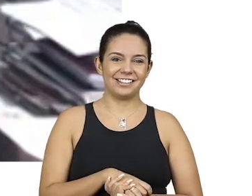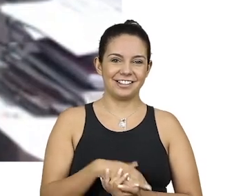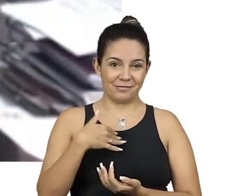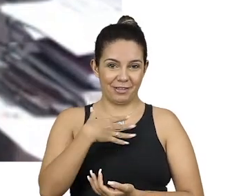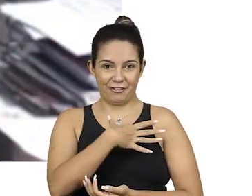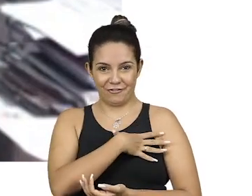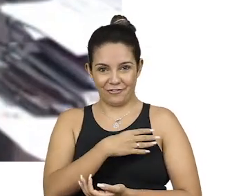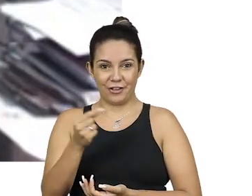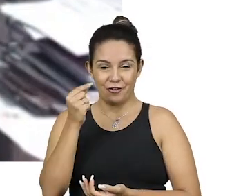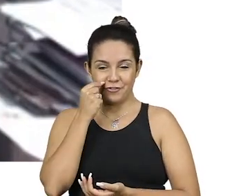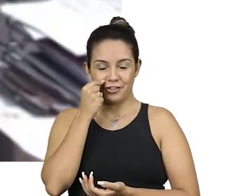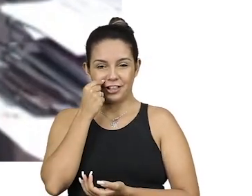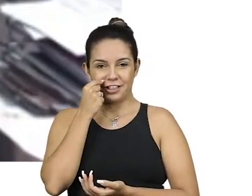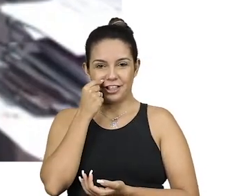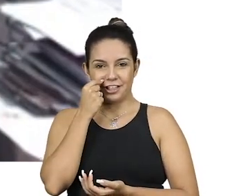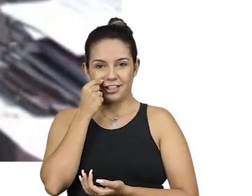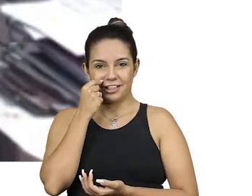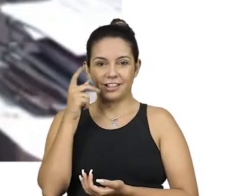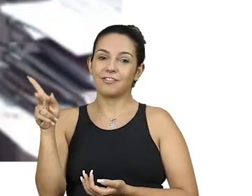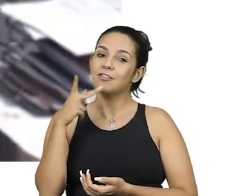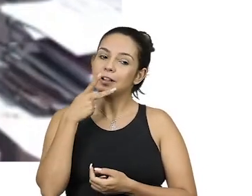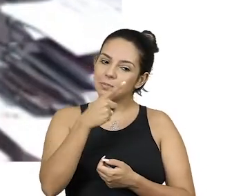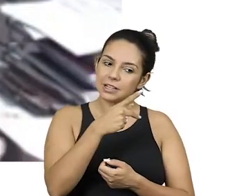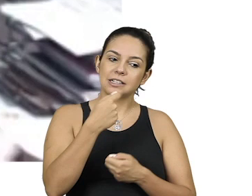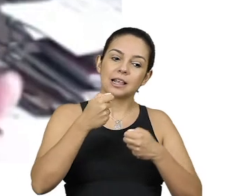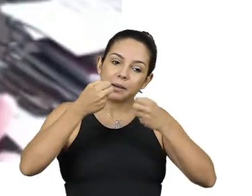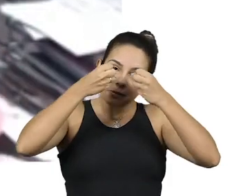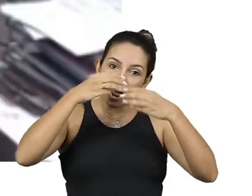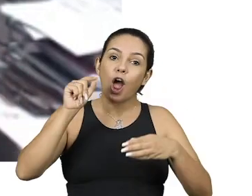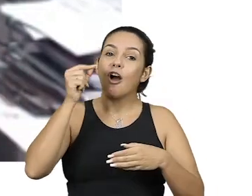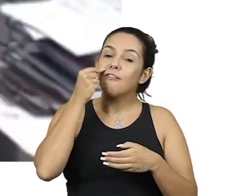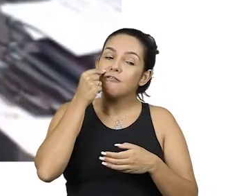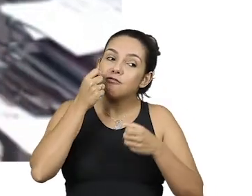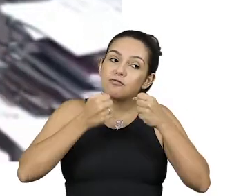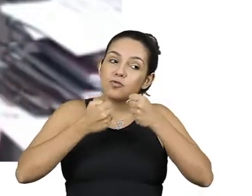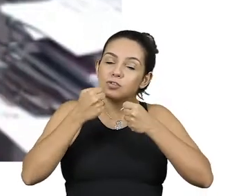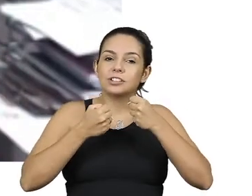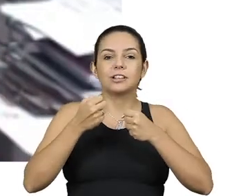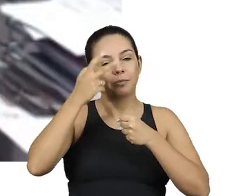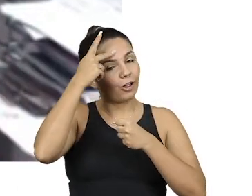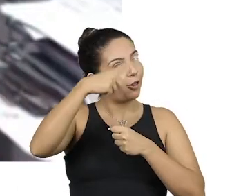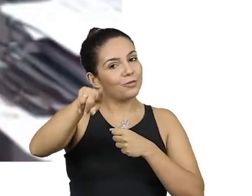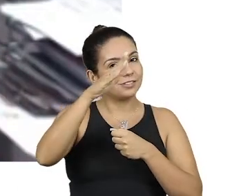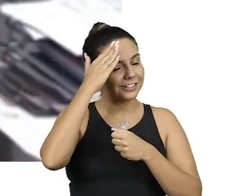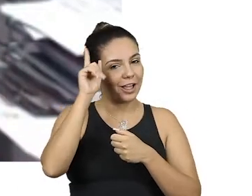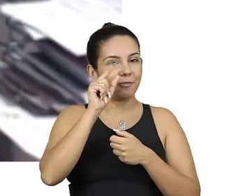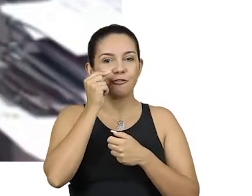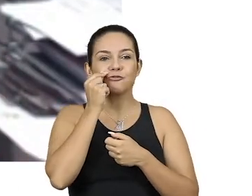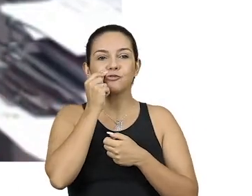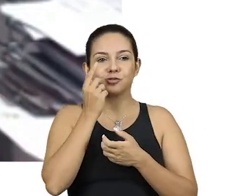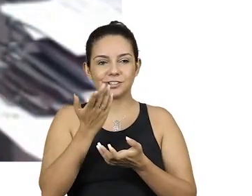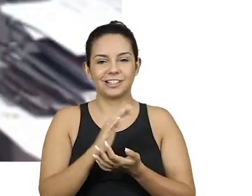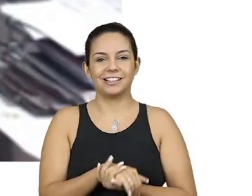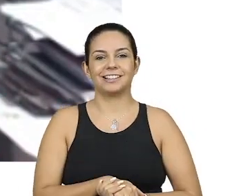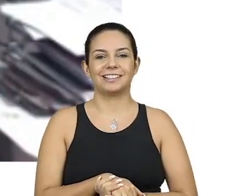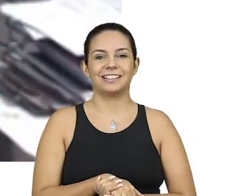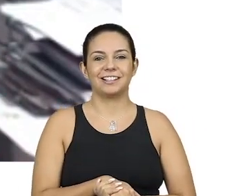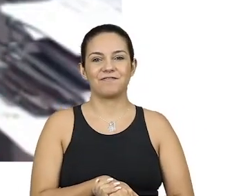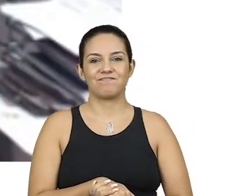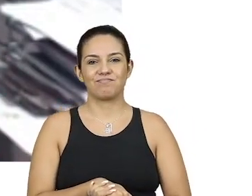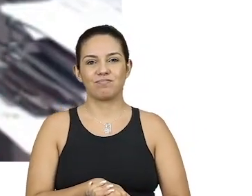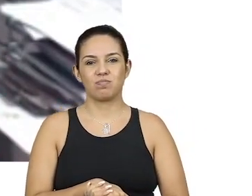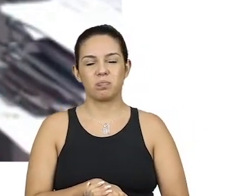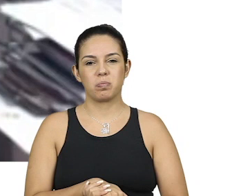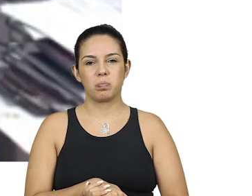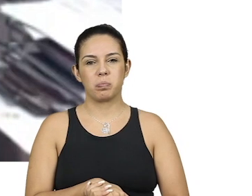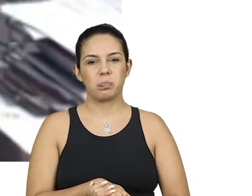minha filha disse que você tem que explicar o que é um Fusca, porque as pessoas não sabem. Tem razão. Era o apelido